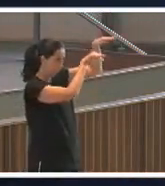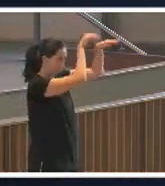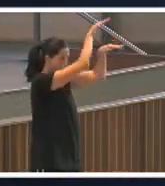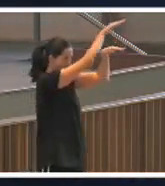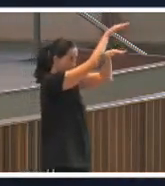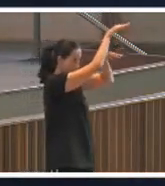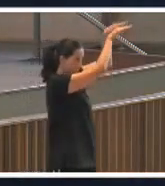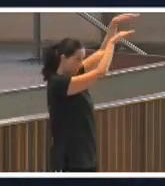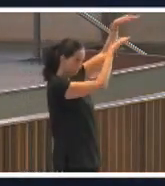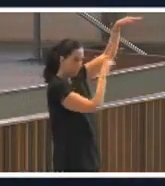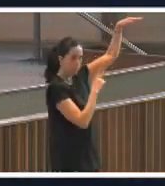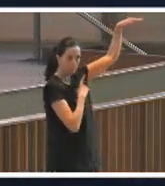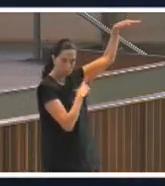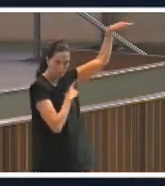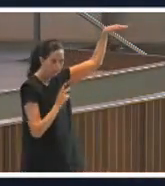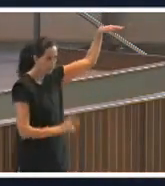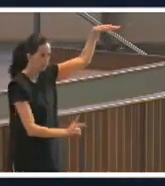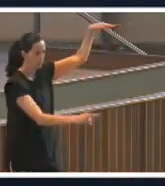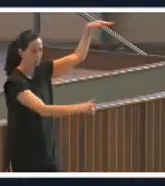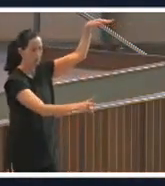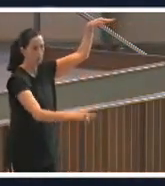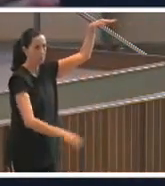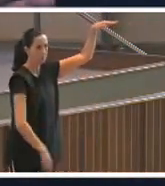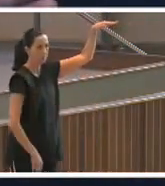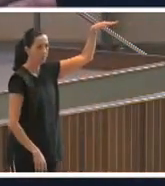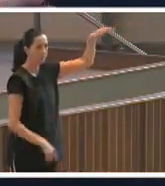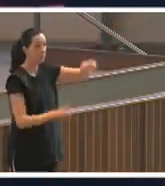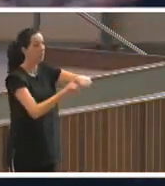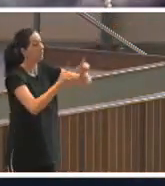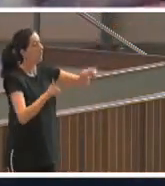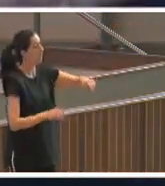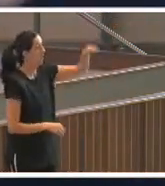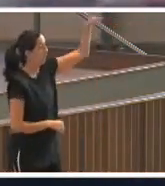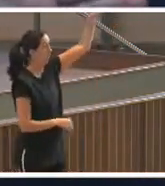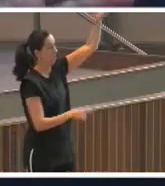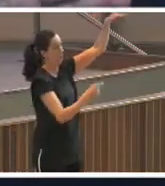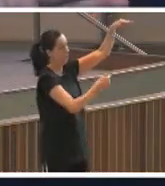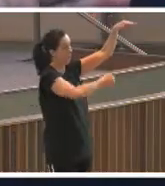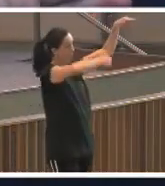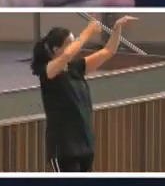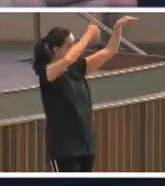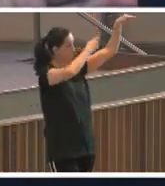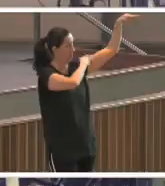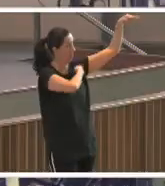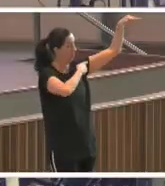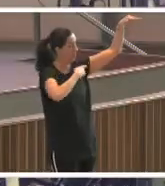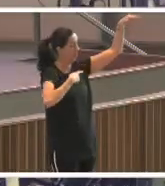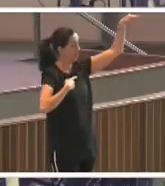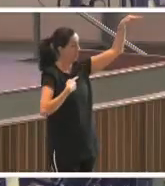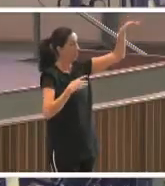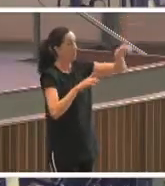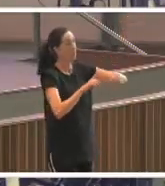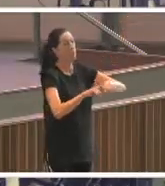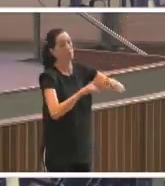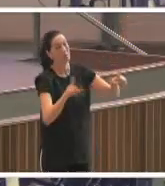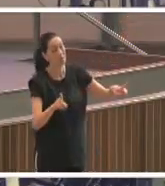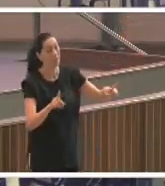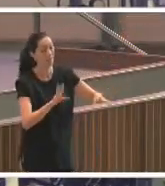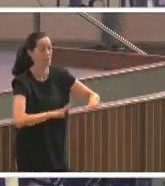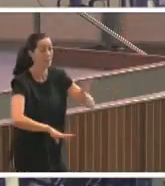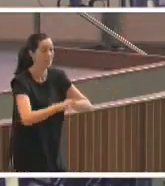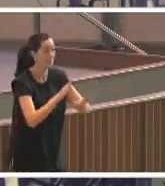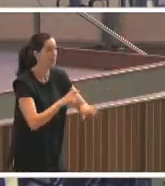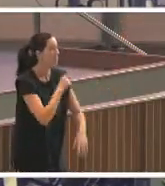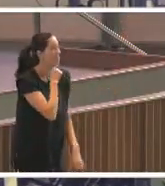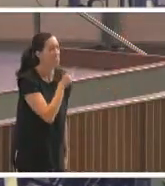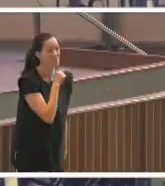suprir. Porque o institucional, ele tenta apontar para essa realidade, mas às vezes não chega lá, porque essa pessoa,